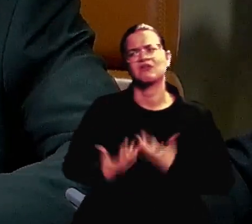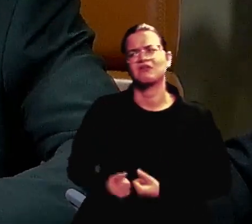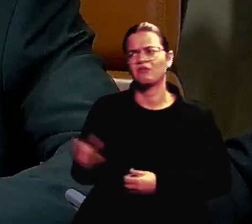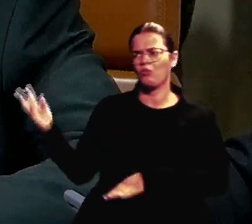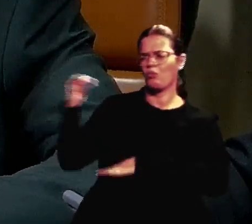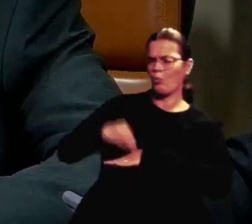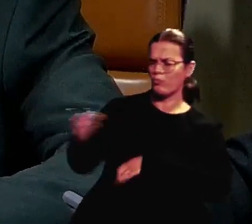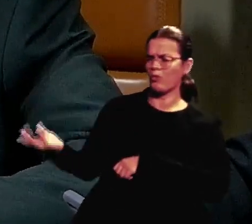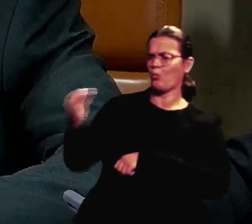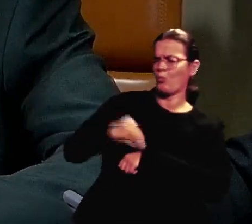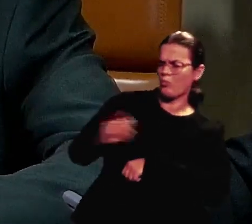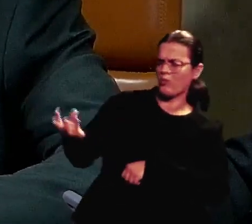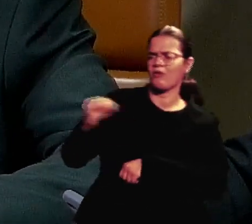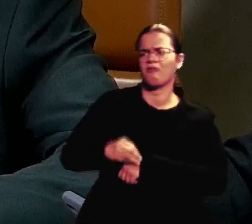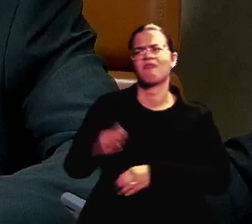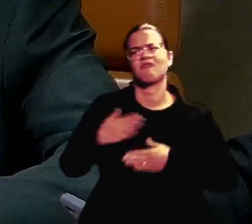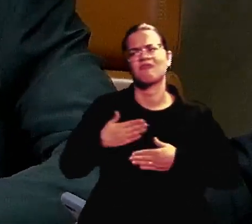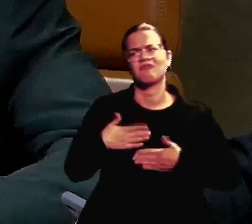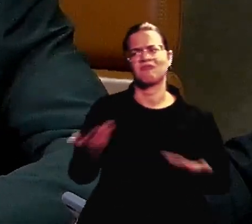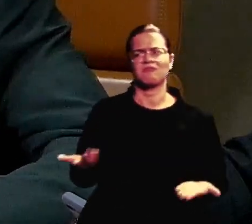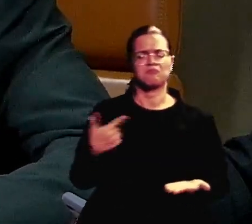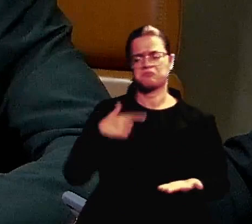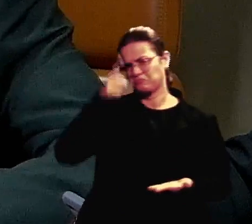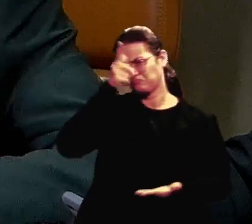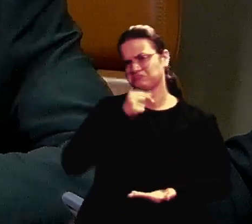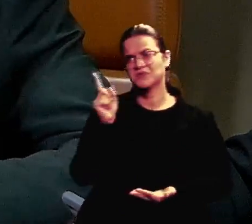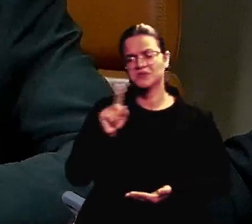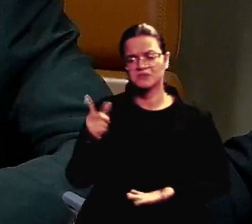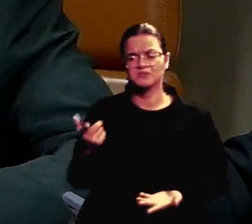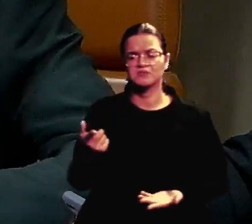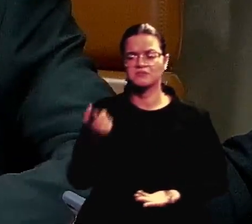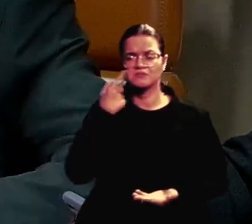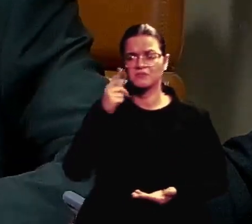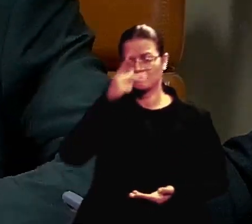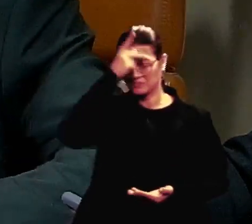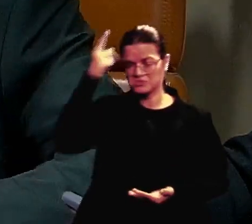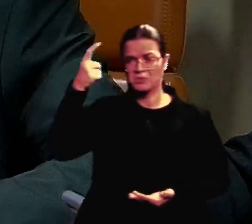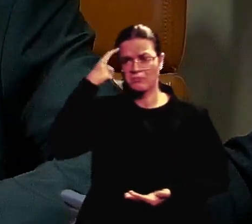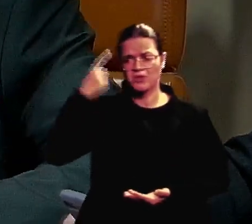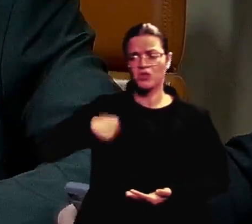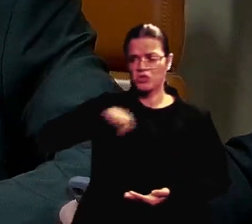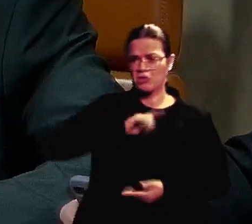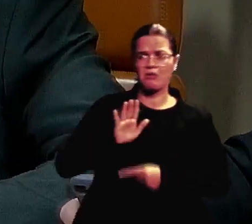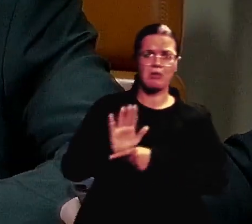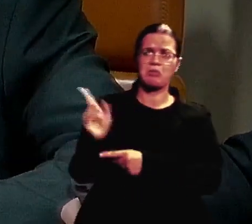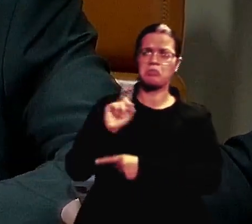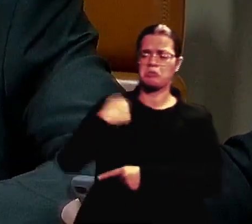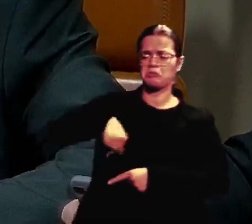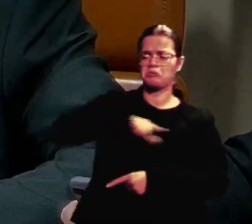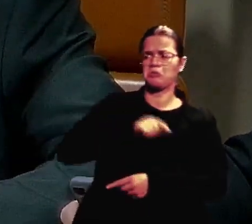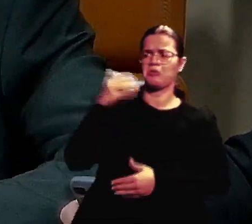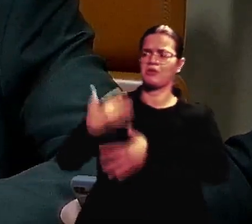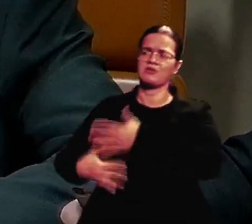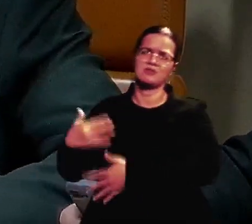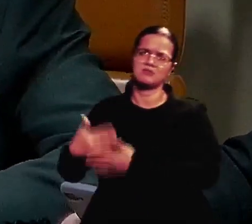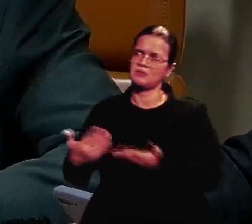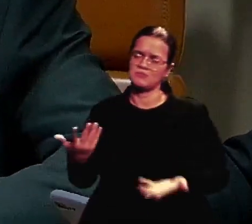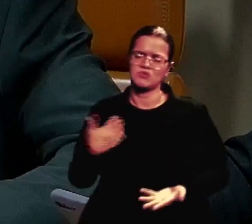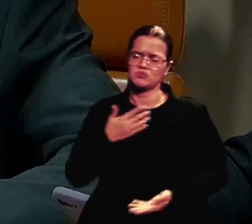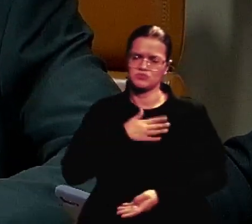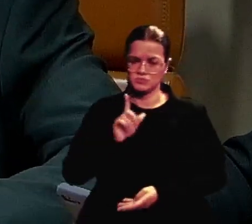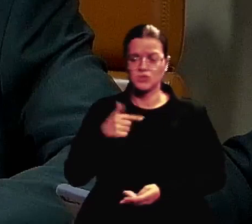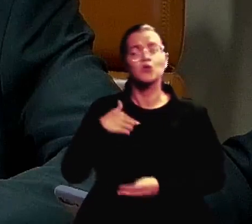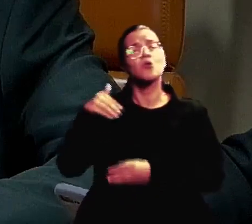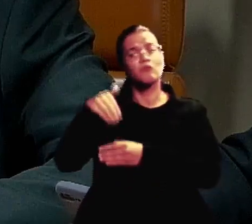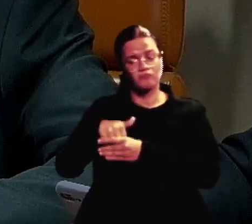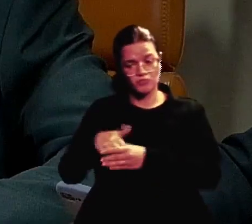de fazer isso aí e depois, em vez do o pessoal achar que nós estamos ajudando, mas está aí atrapalhando. Então,